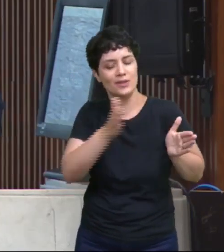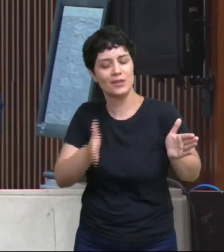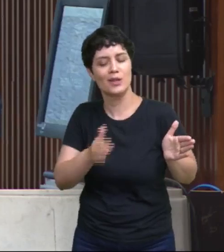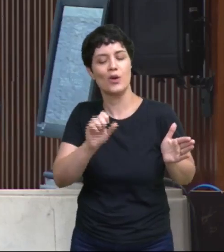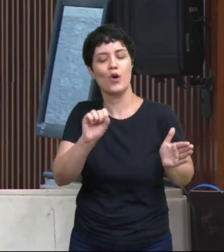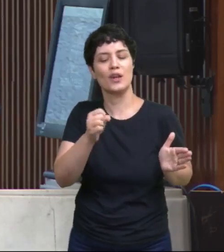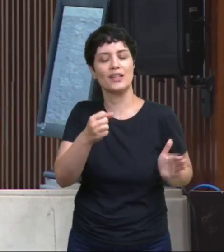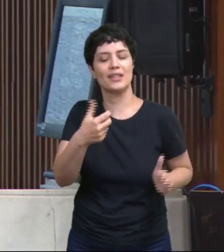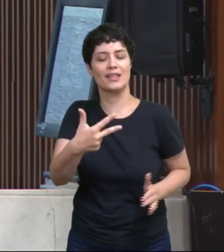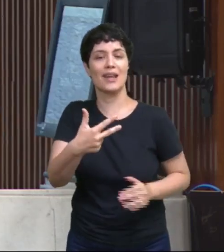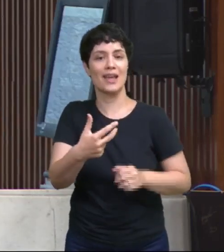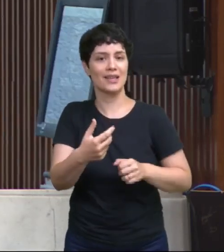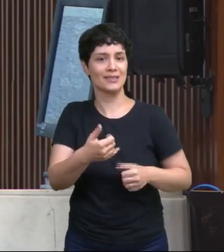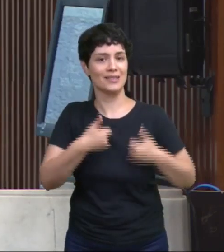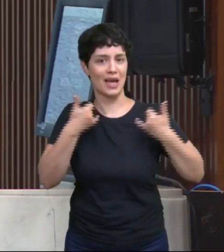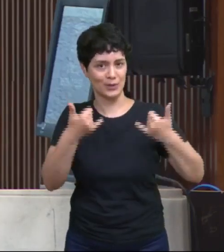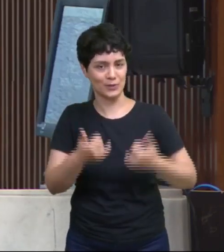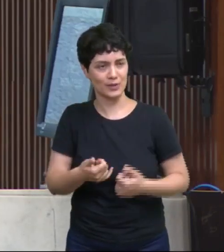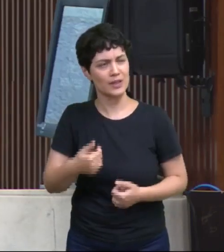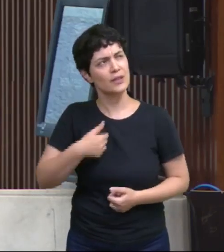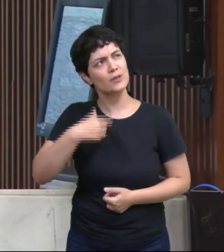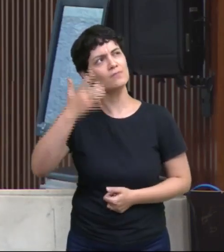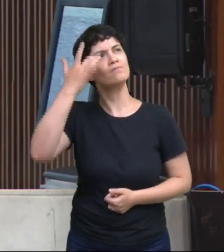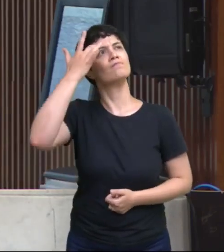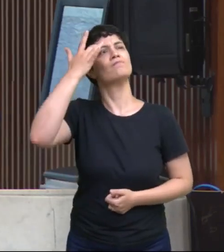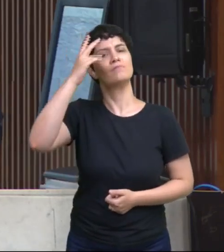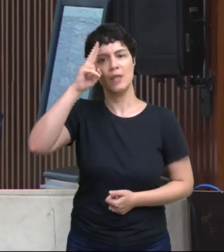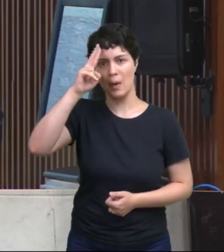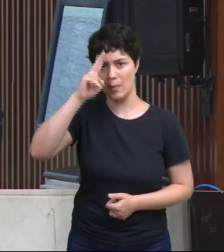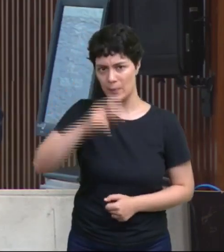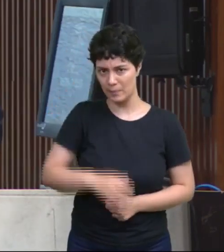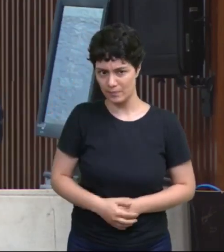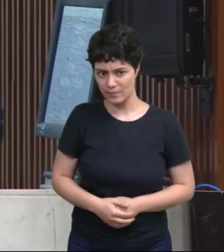me vêm à cabeça. E eu tenho em minha mão aqui